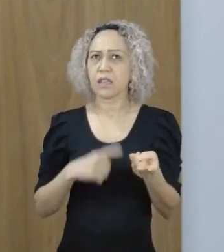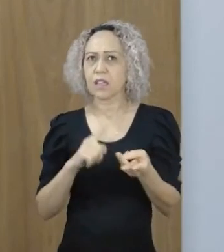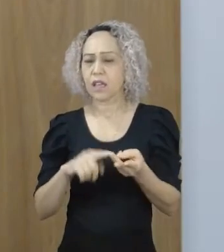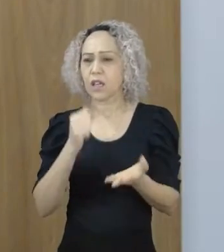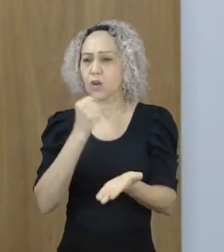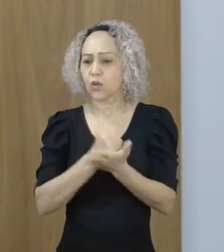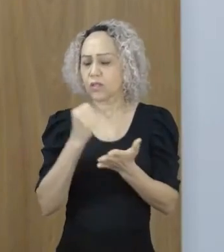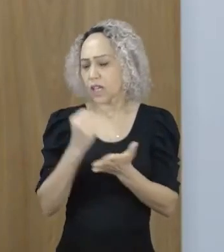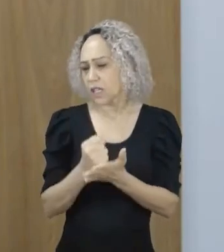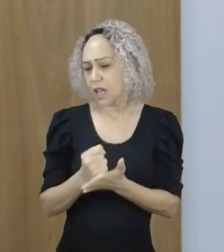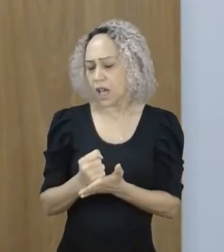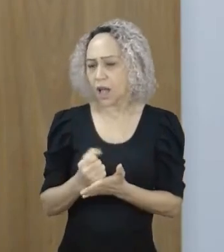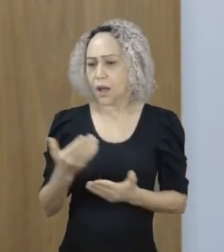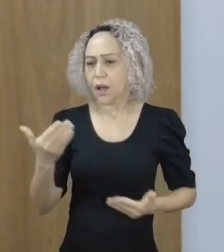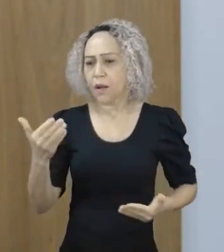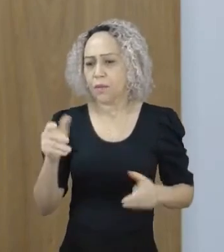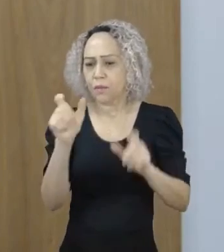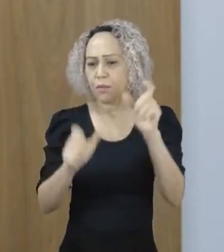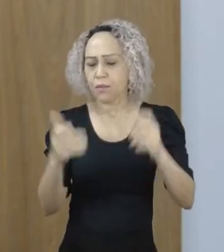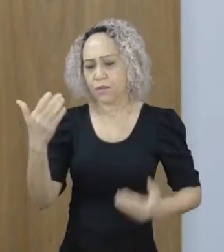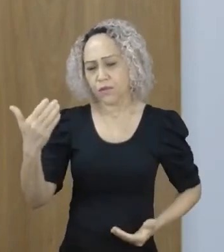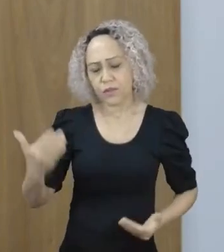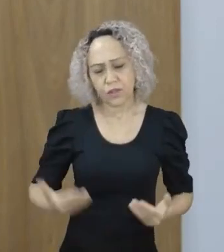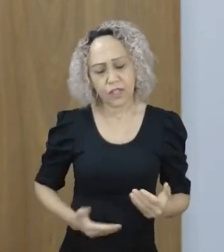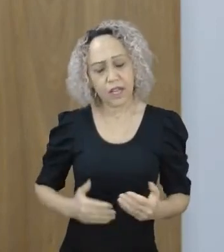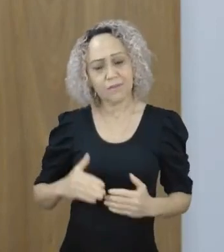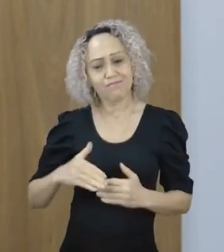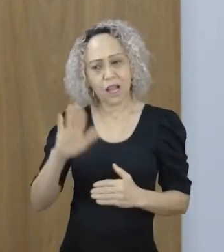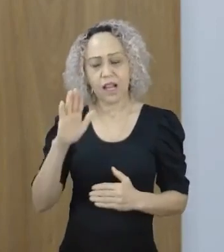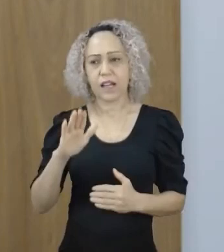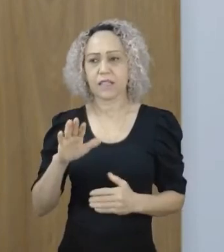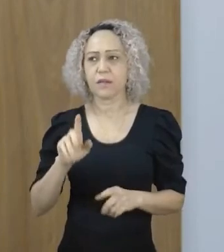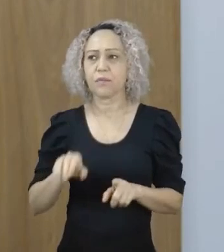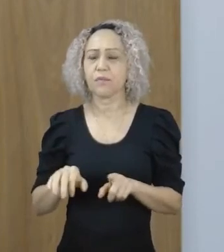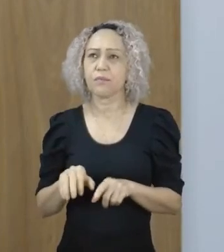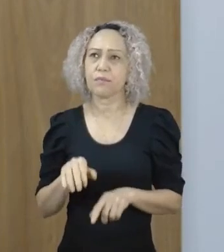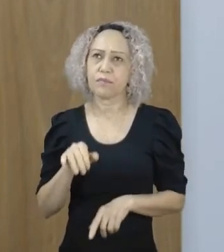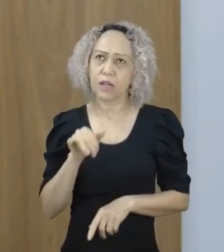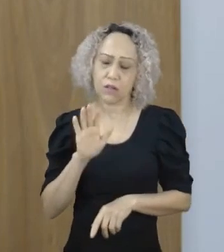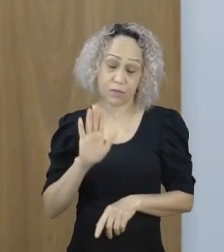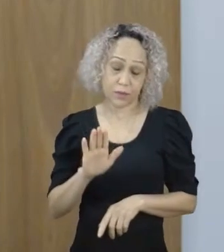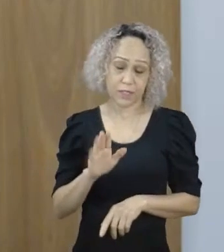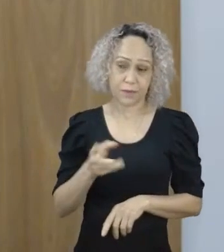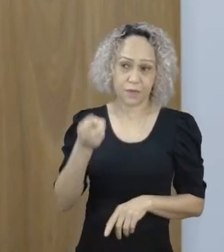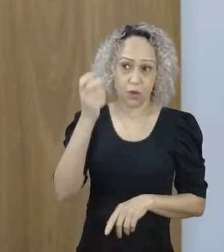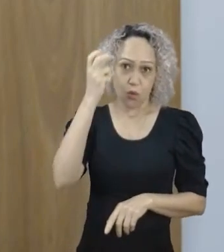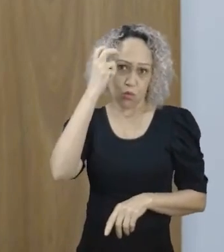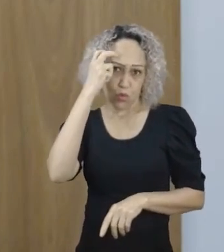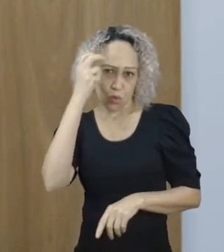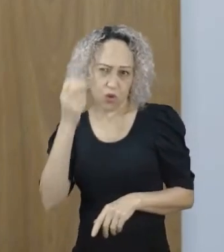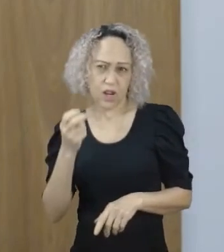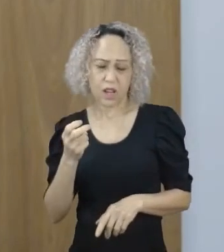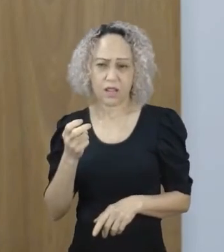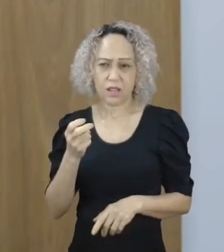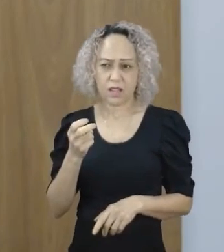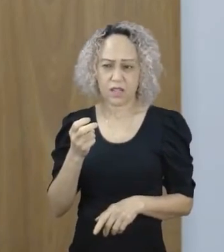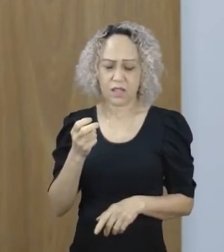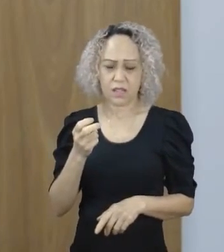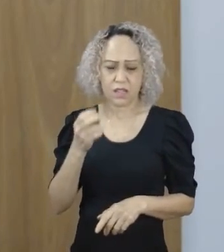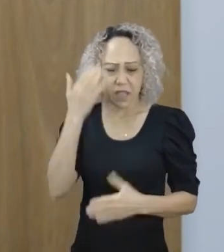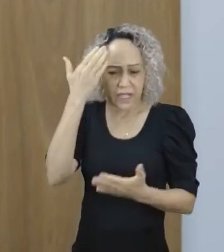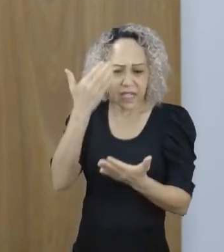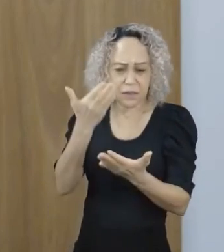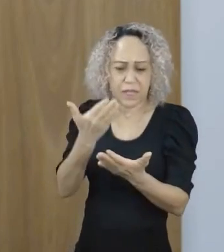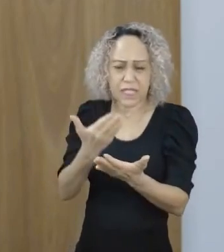agilidade. Agora, recuperar a cultura, Anderson, recuperar a credibilidade, é investimento de maior